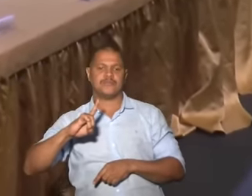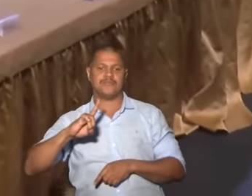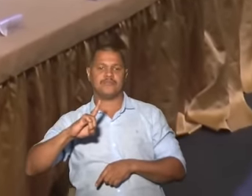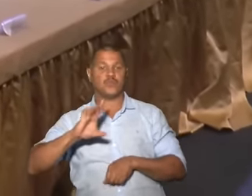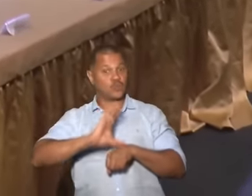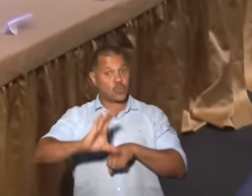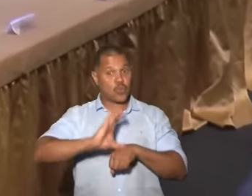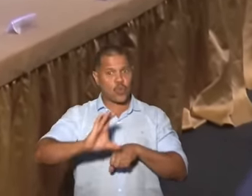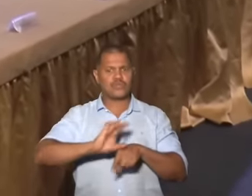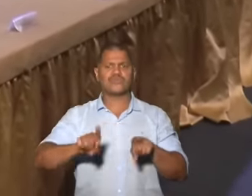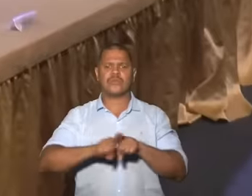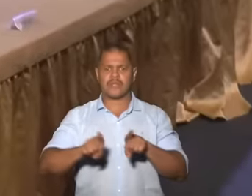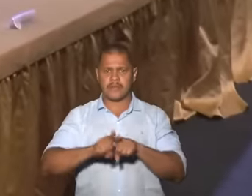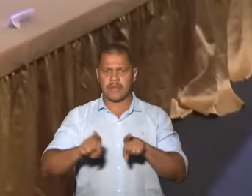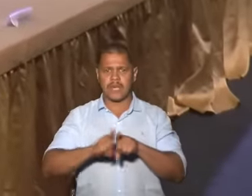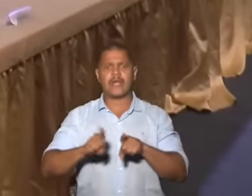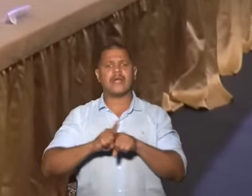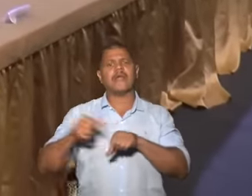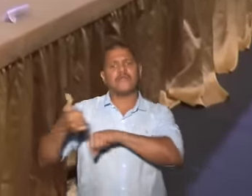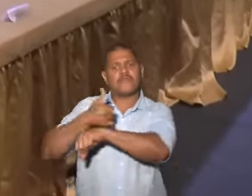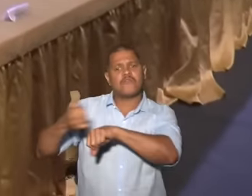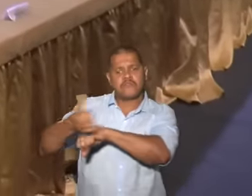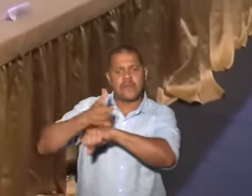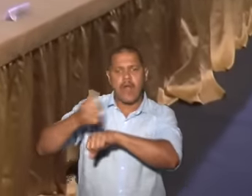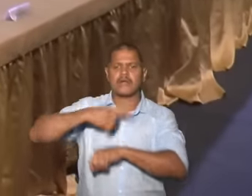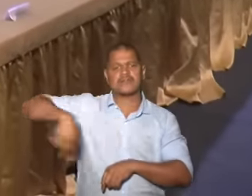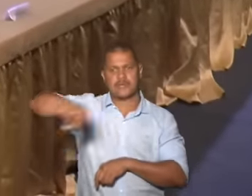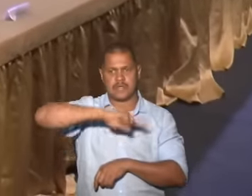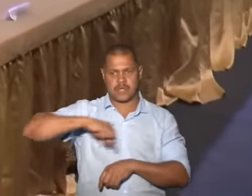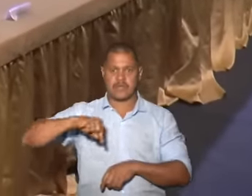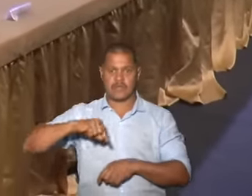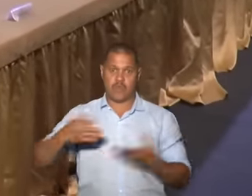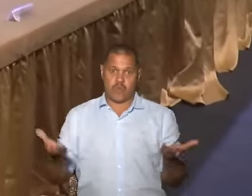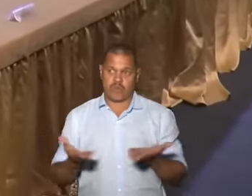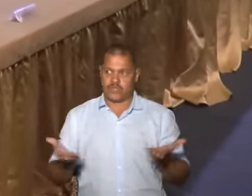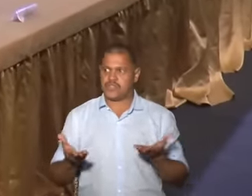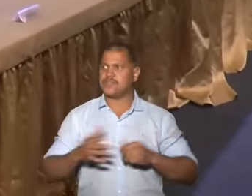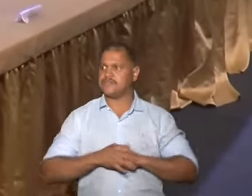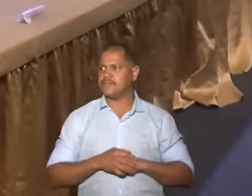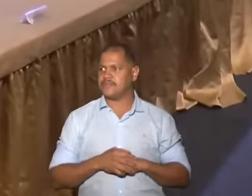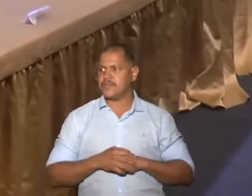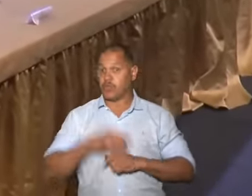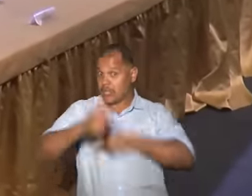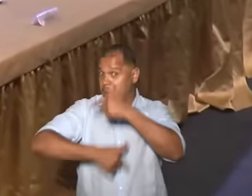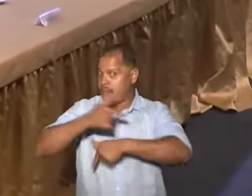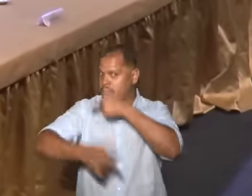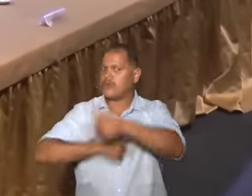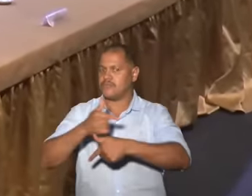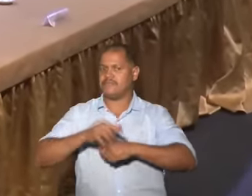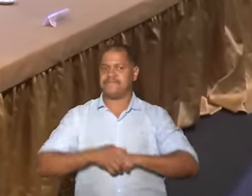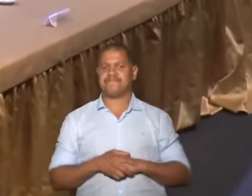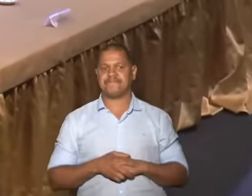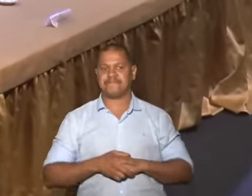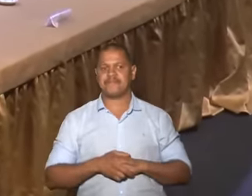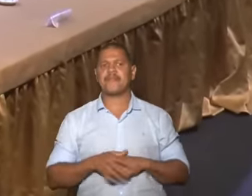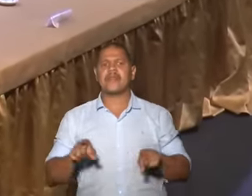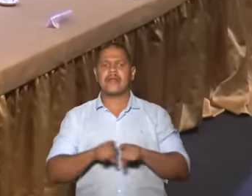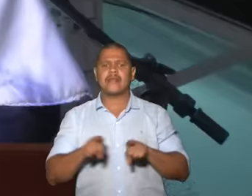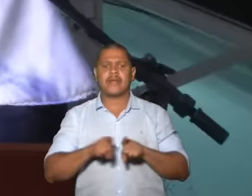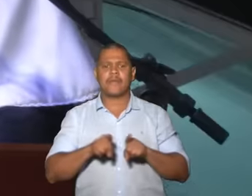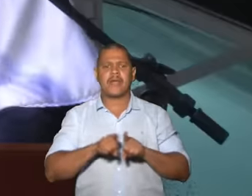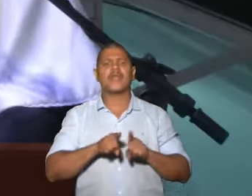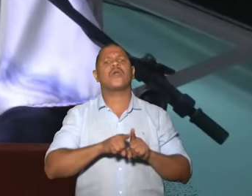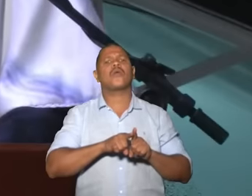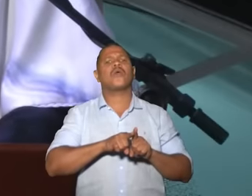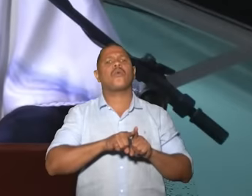técnicos homenageados que também prestigiam este evento. Gostaria de fazer um agradecimento e uma homenagem muito